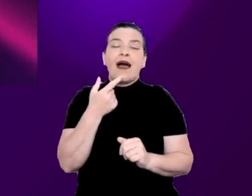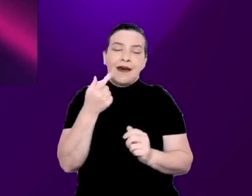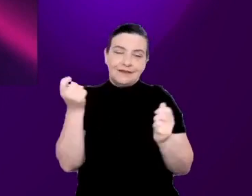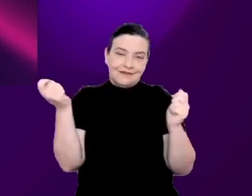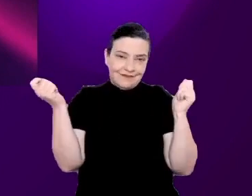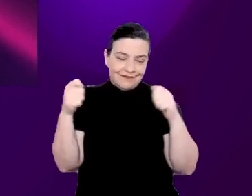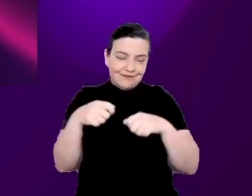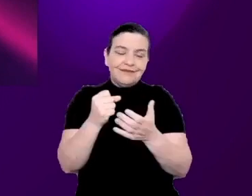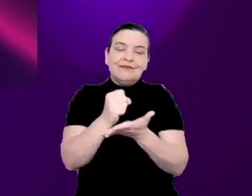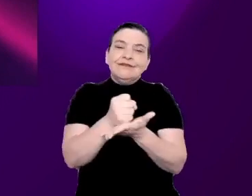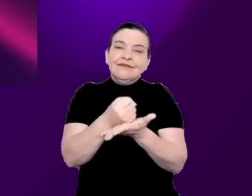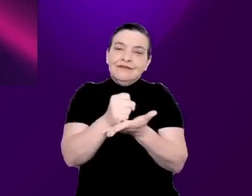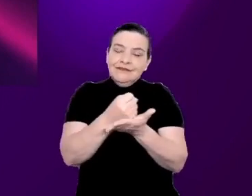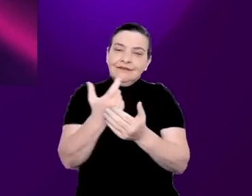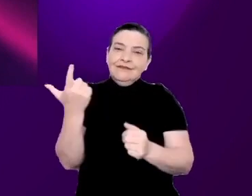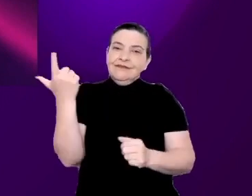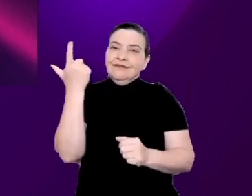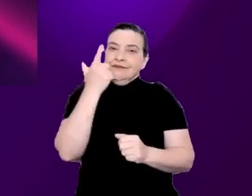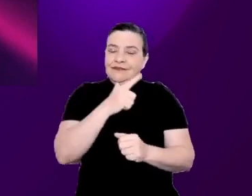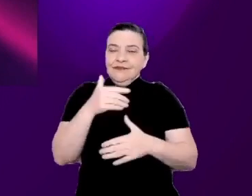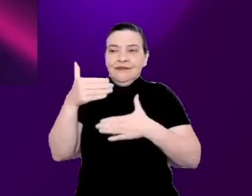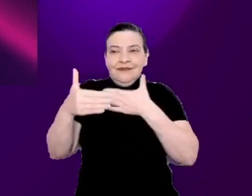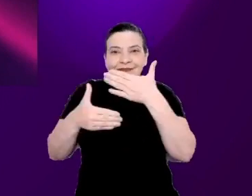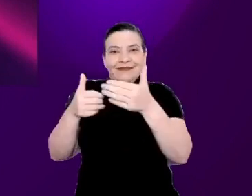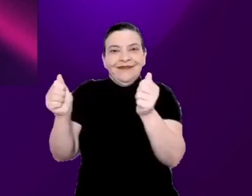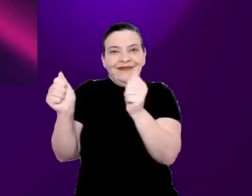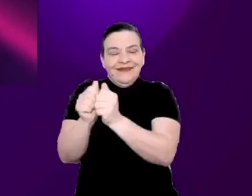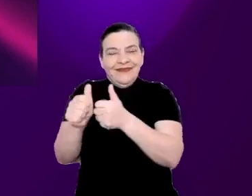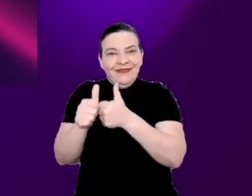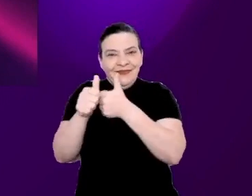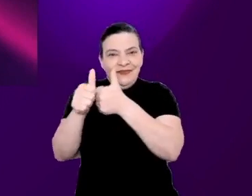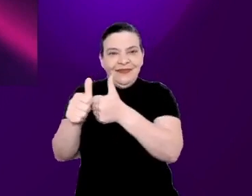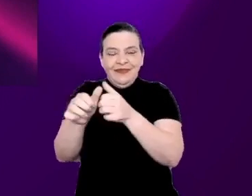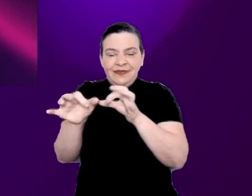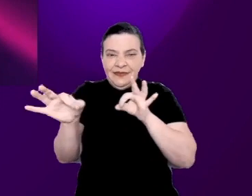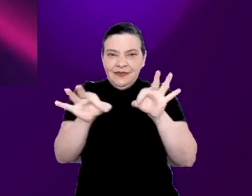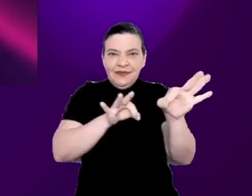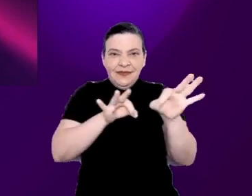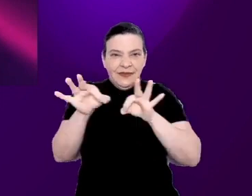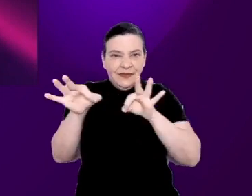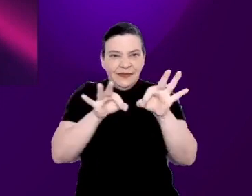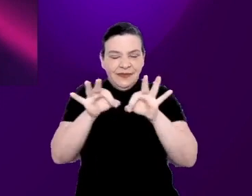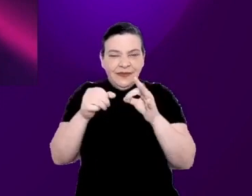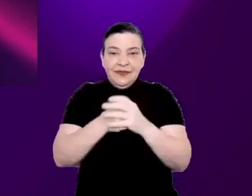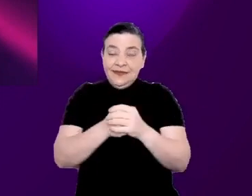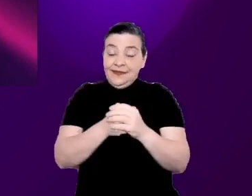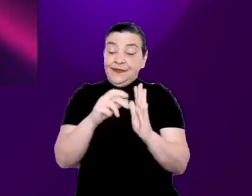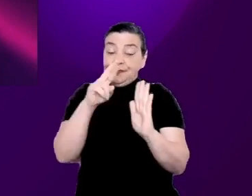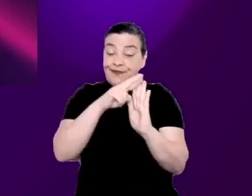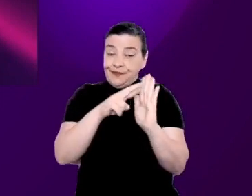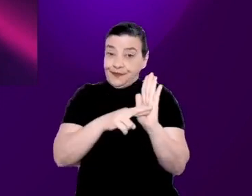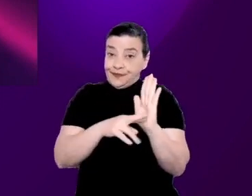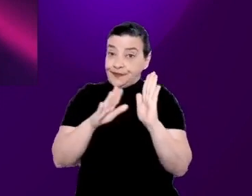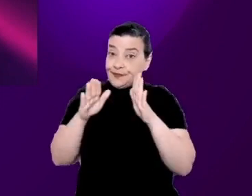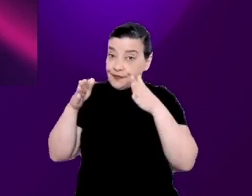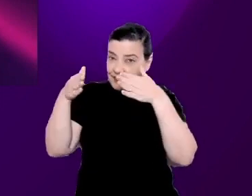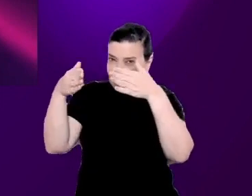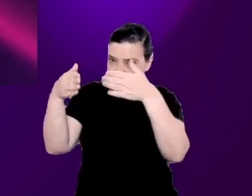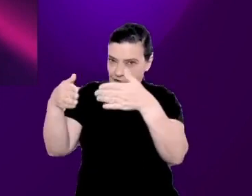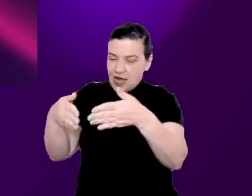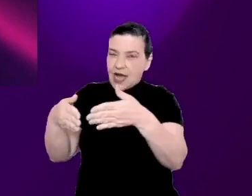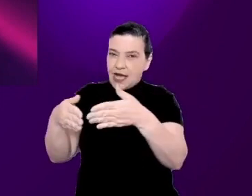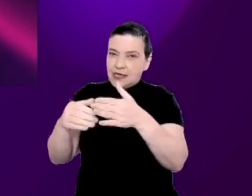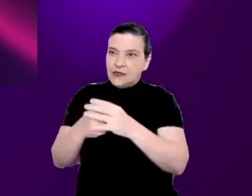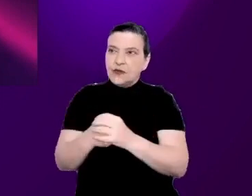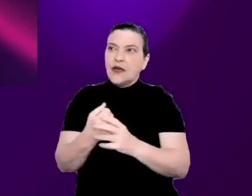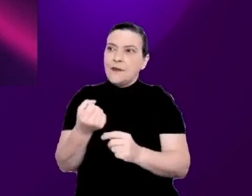farmacêutico finalmente entrasse nesse processo. Então, a gente desenhou diretrizes direcionadas a medicamentos que para a gente faziam